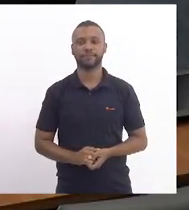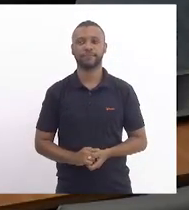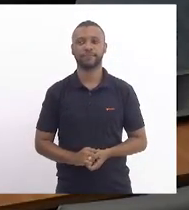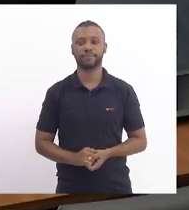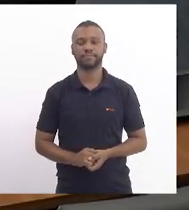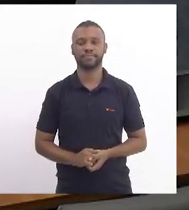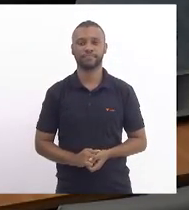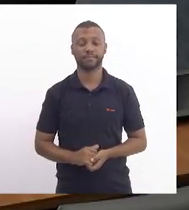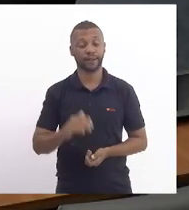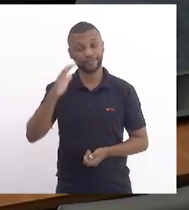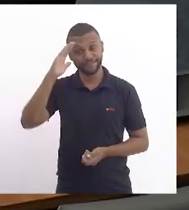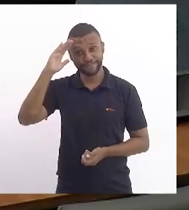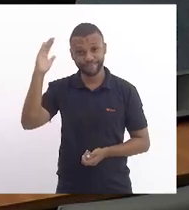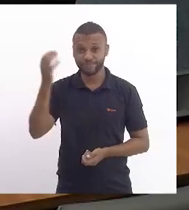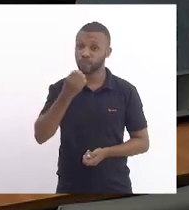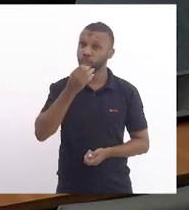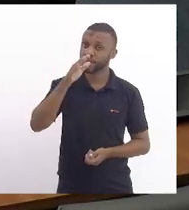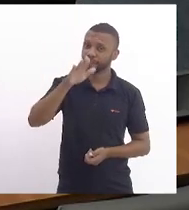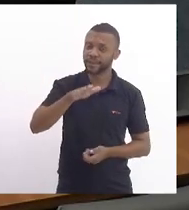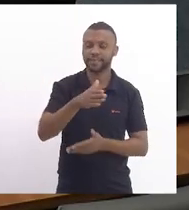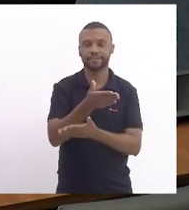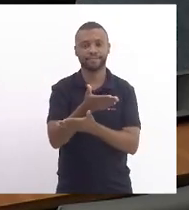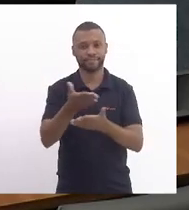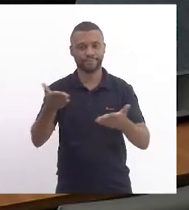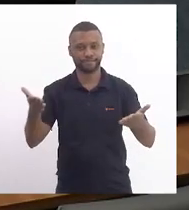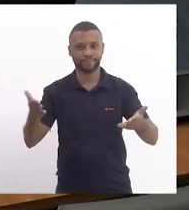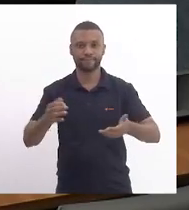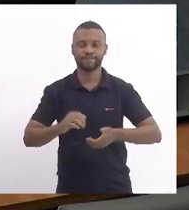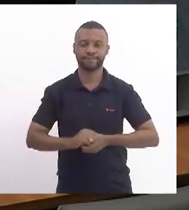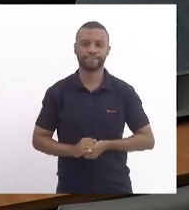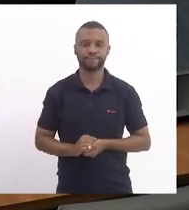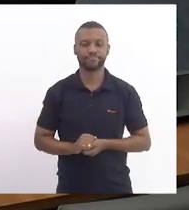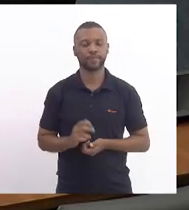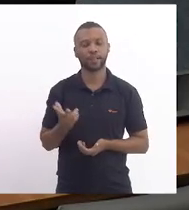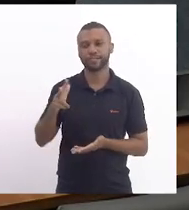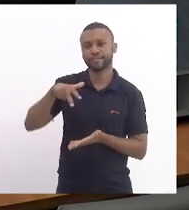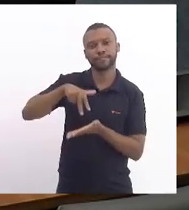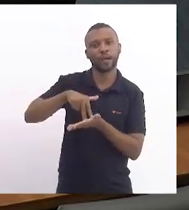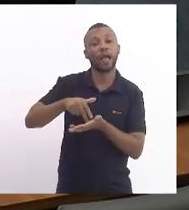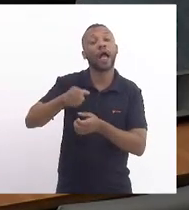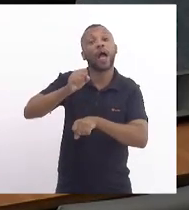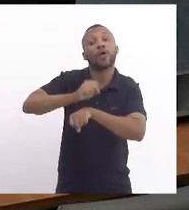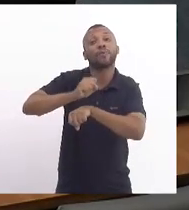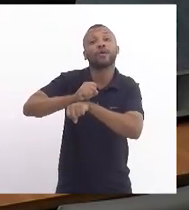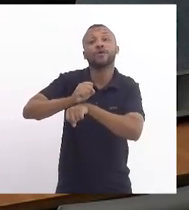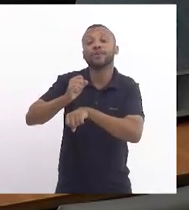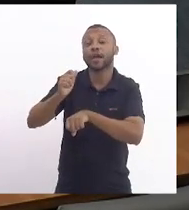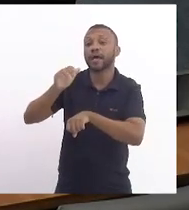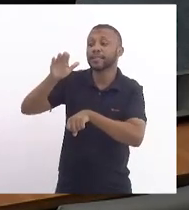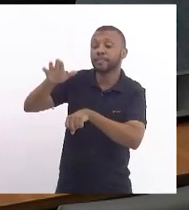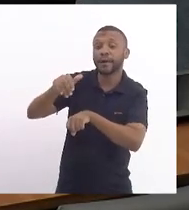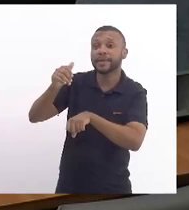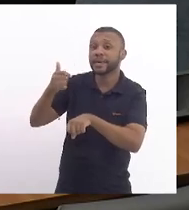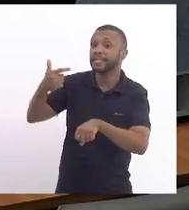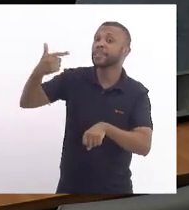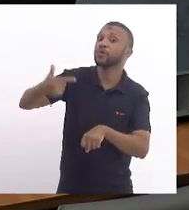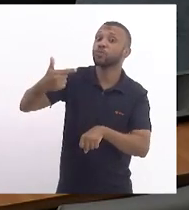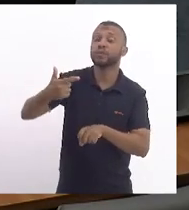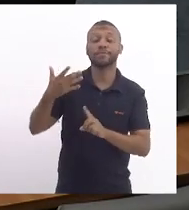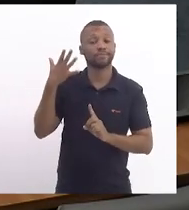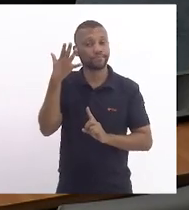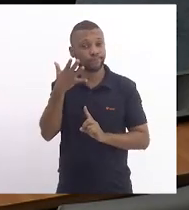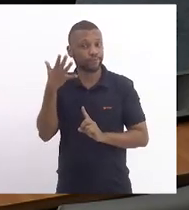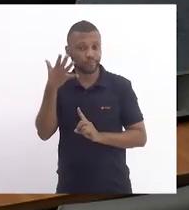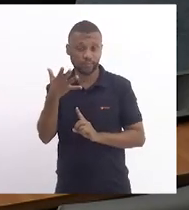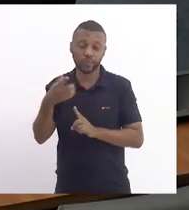Oi boa tarde a todas e todos está veio aqui à espera de ser a segunda oradora porque